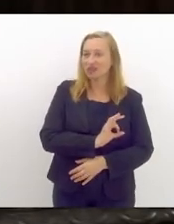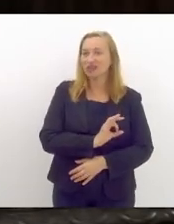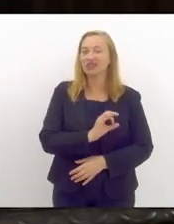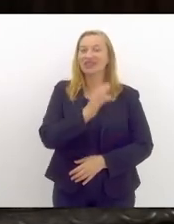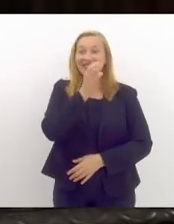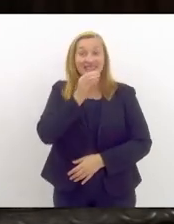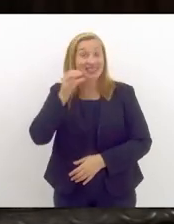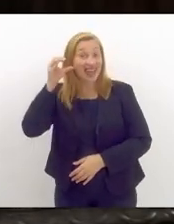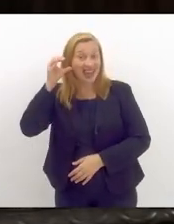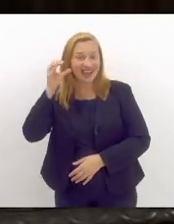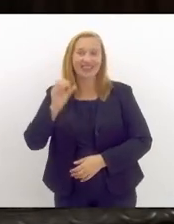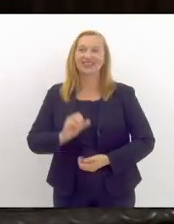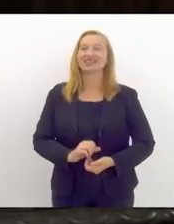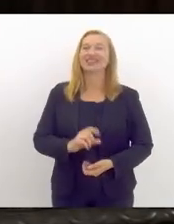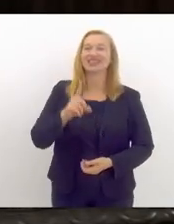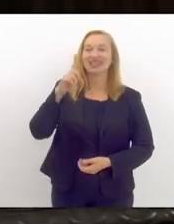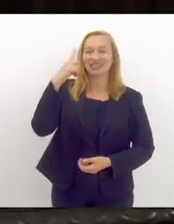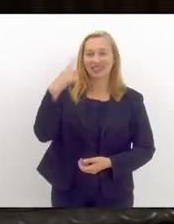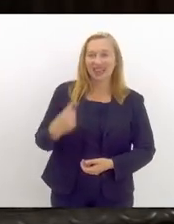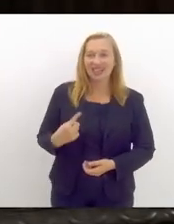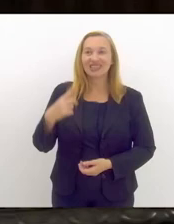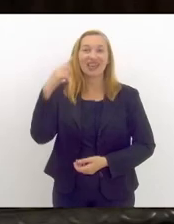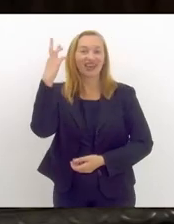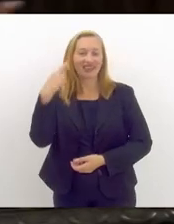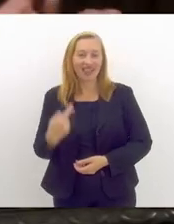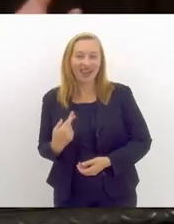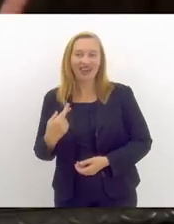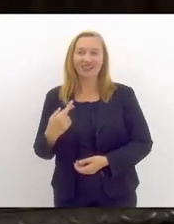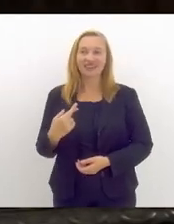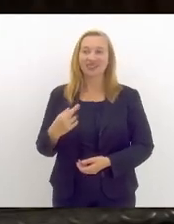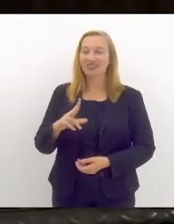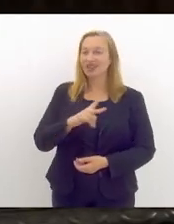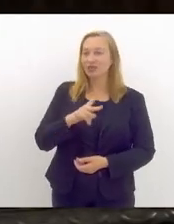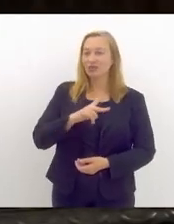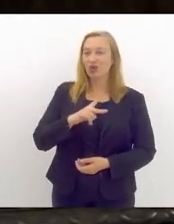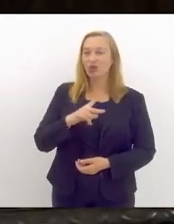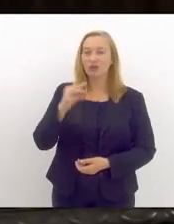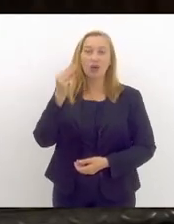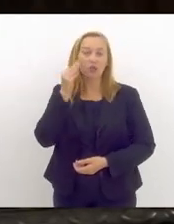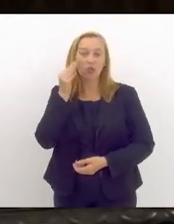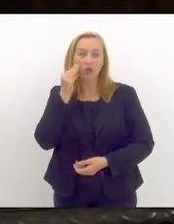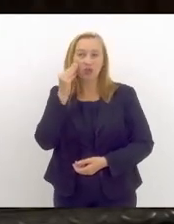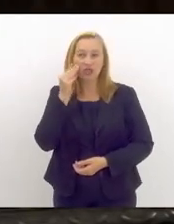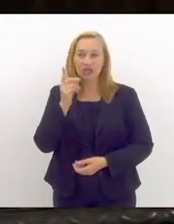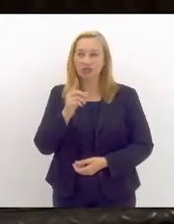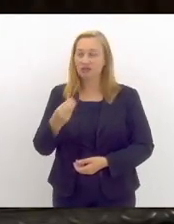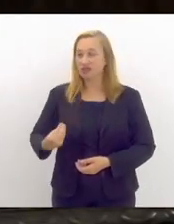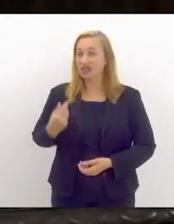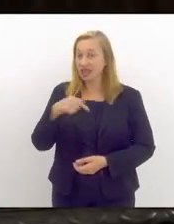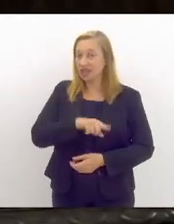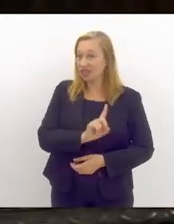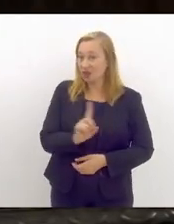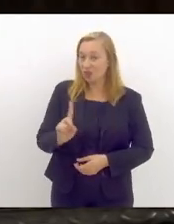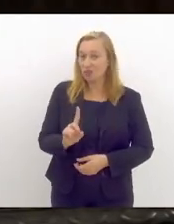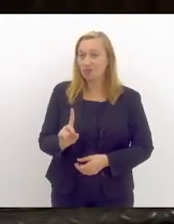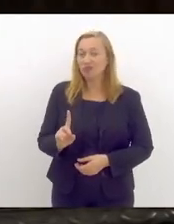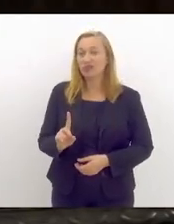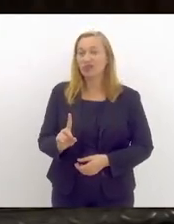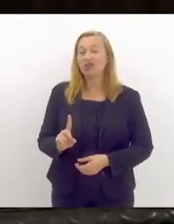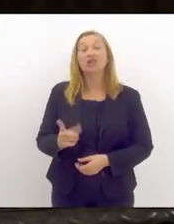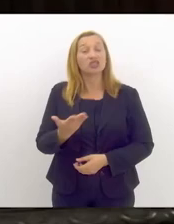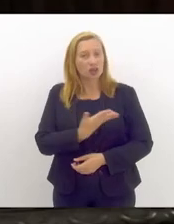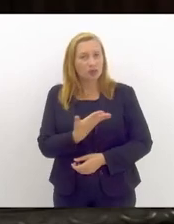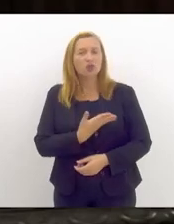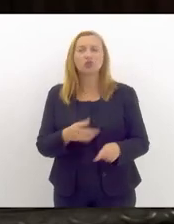Célia, da Dani, da Renata, da própria Mônica, que não está aqui nesse momento, e de companheiros